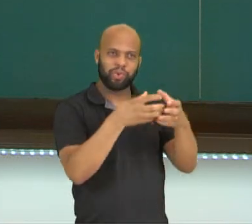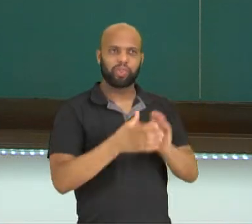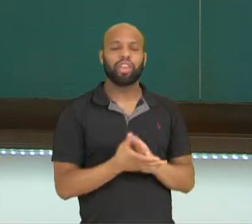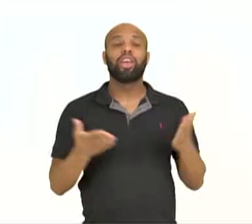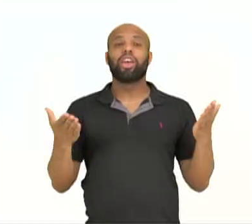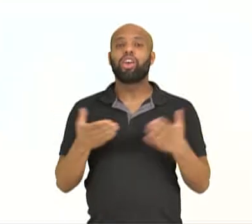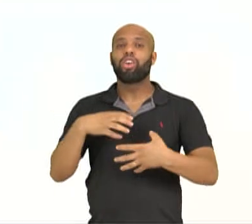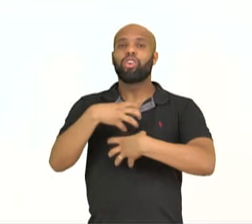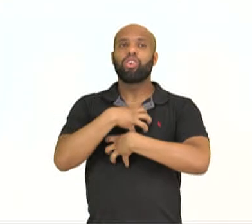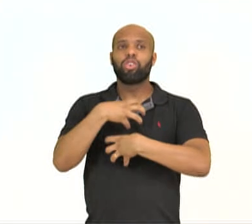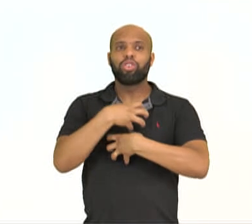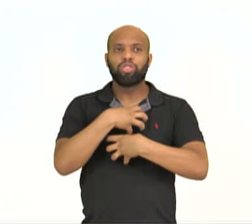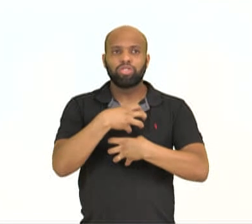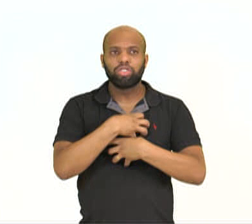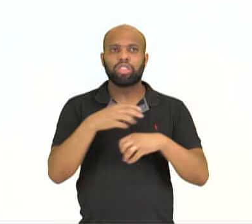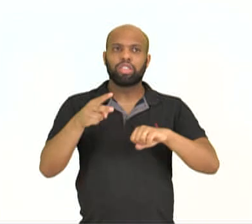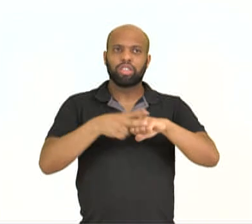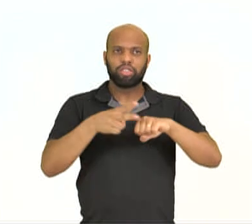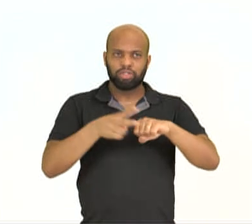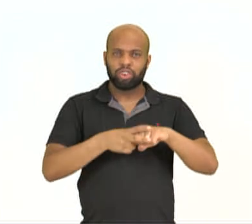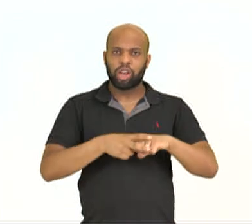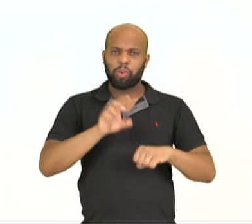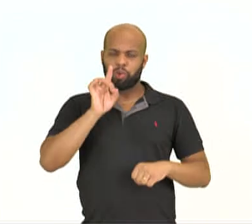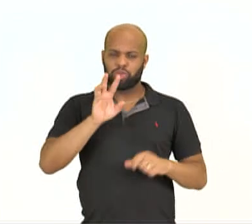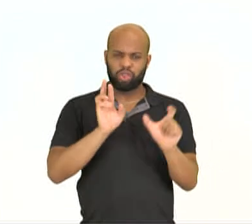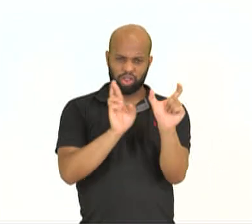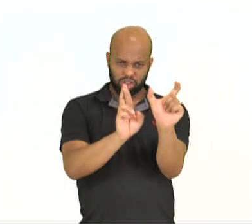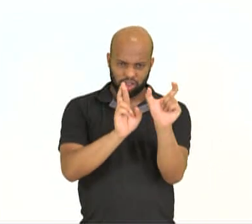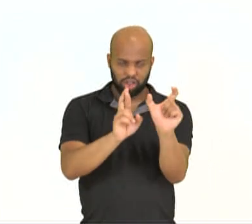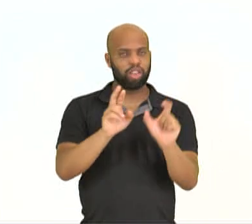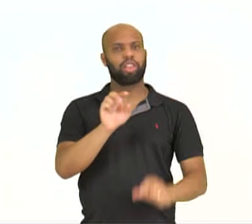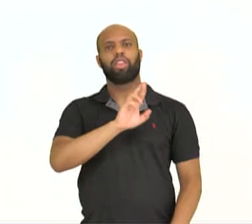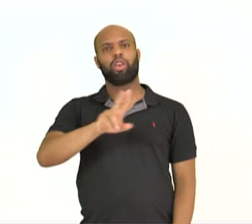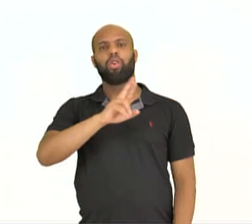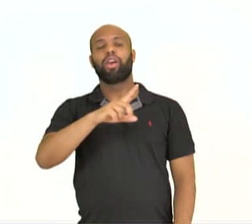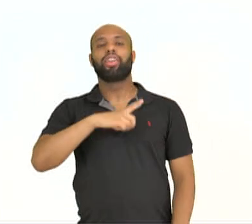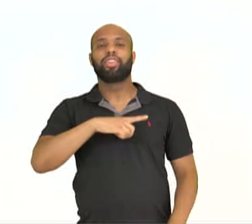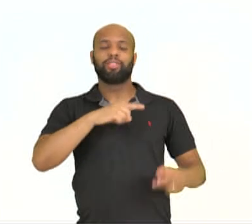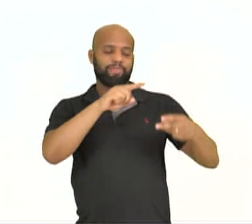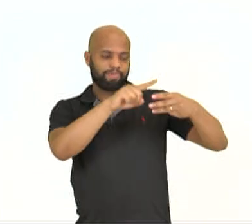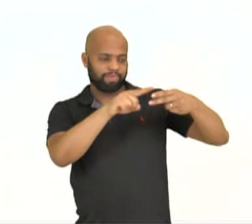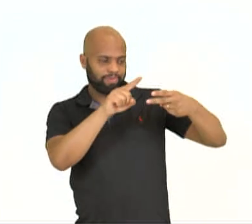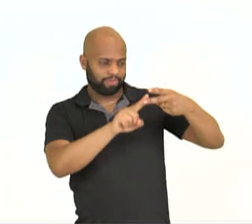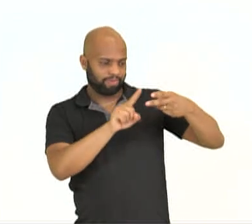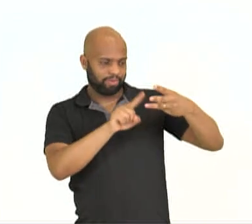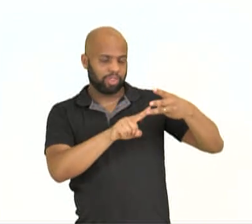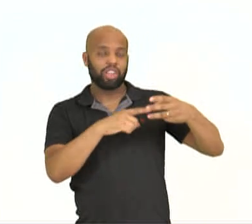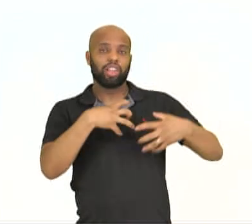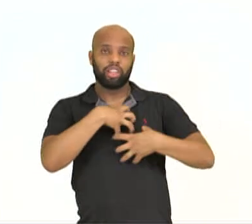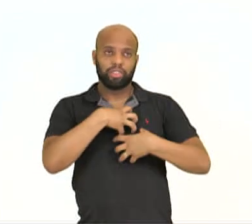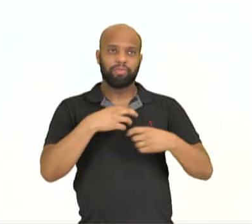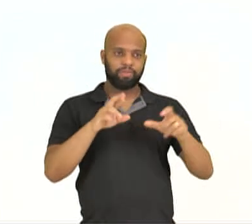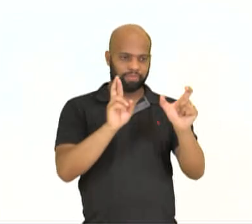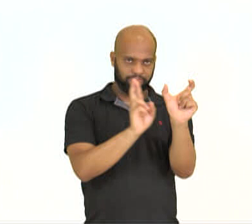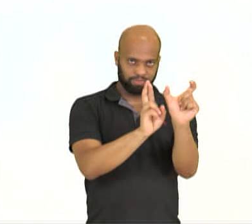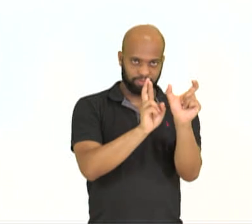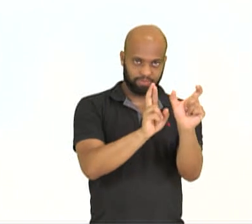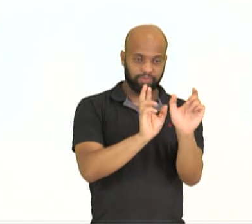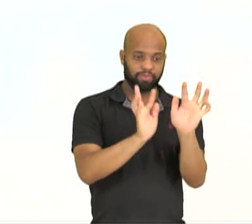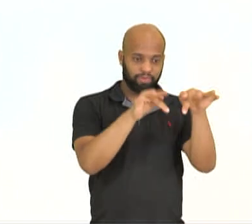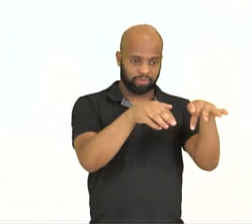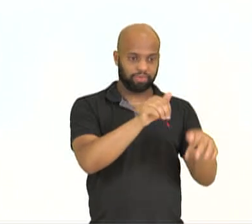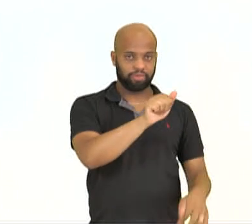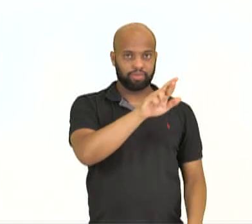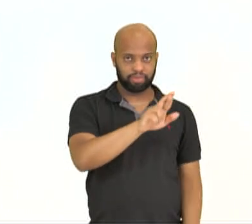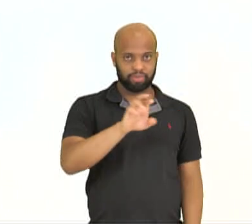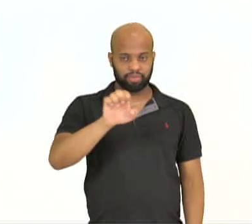Formas nominais do verbo. Então, não existe só infinitivo. Eu tenho 3 formas nominais do verbo. Olha aqui. O infinitivo, terminados em ar, er